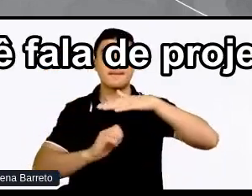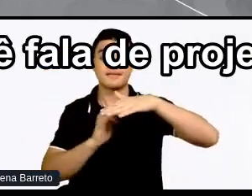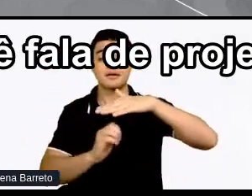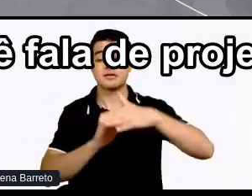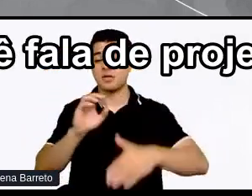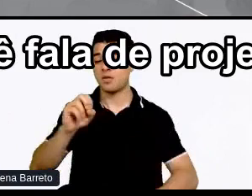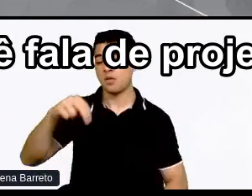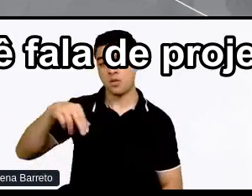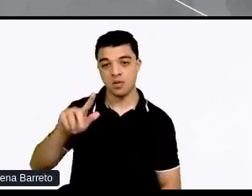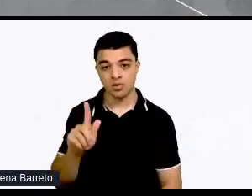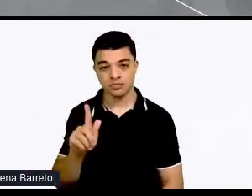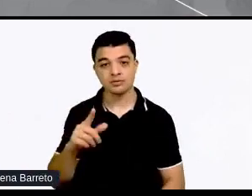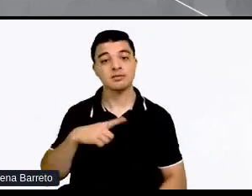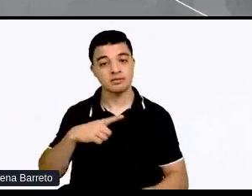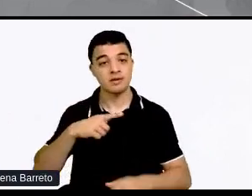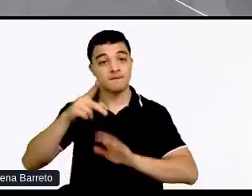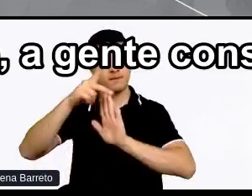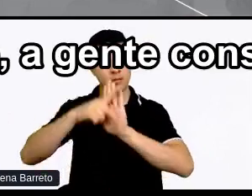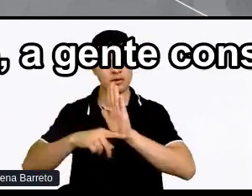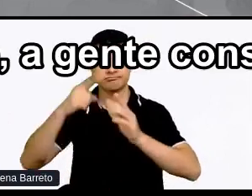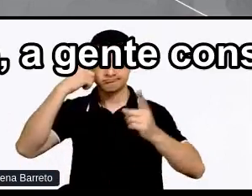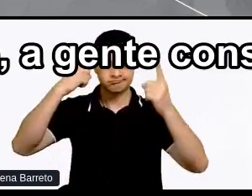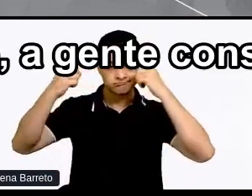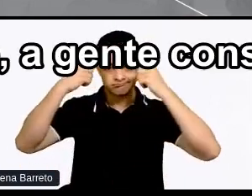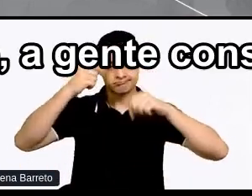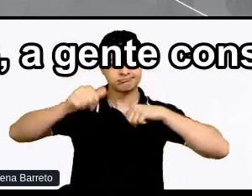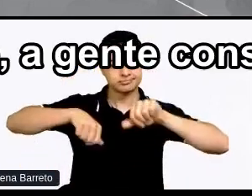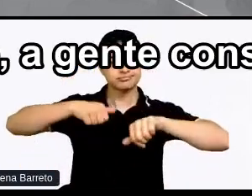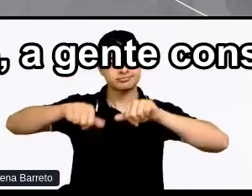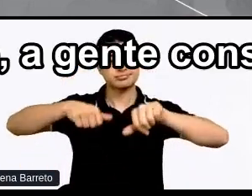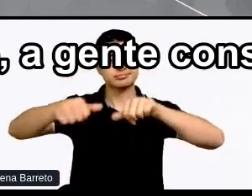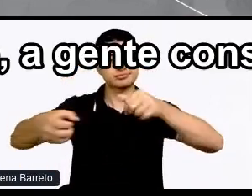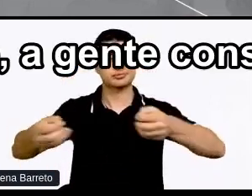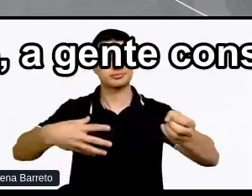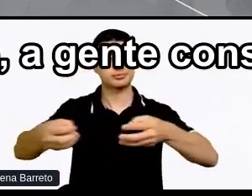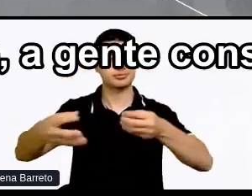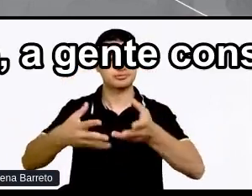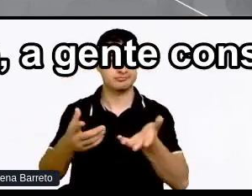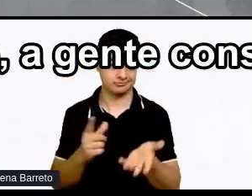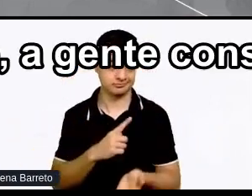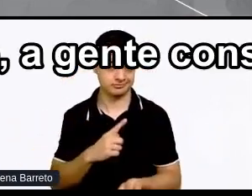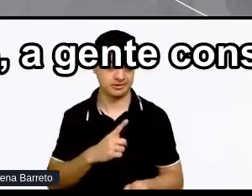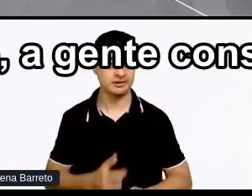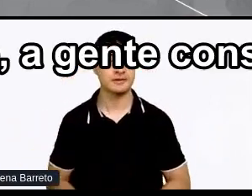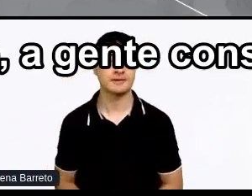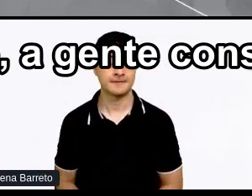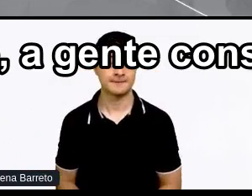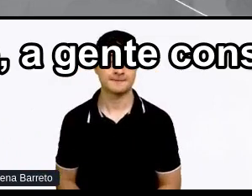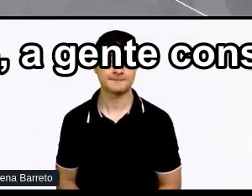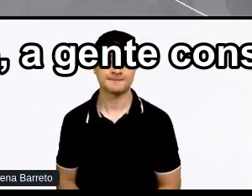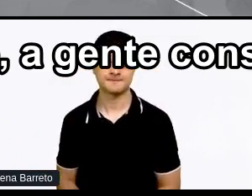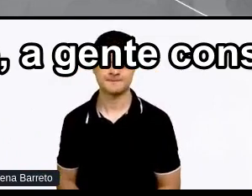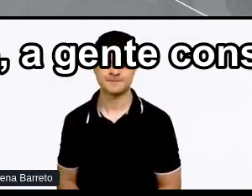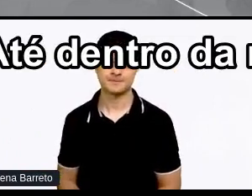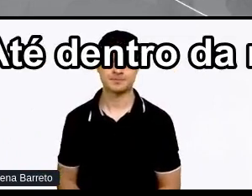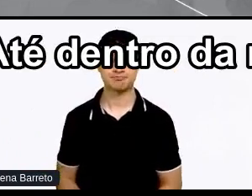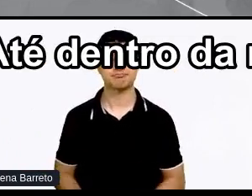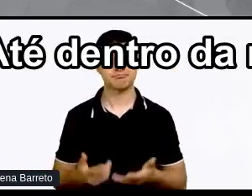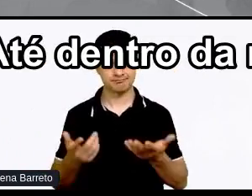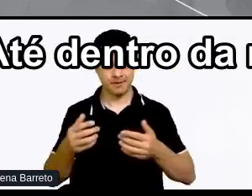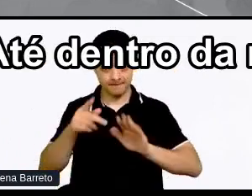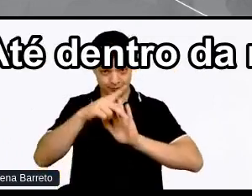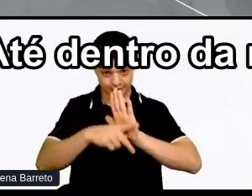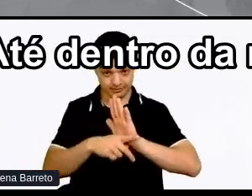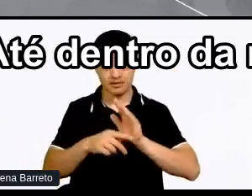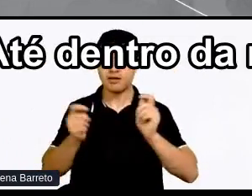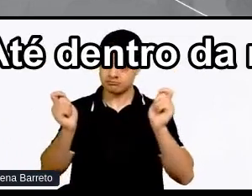projetos com inovação. E para isso, né, a gente consegue atrair mais talentos. Até